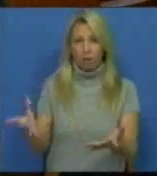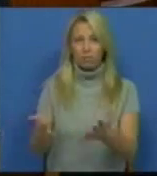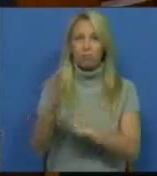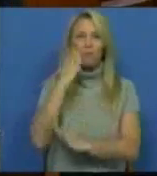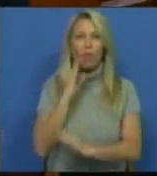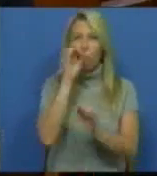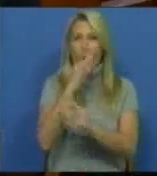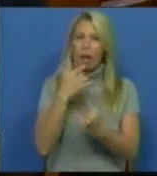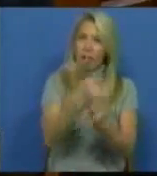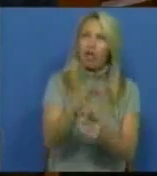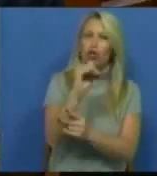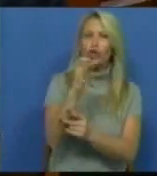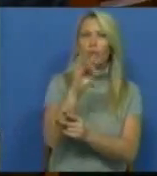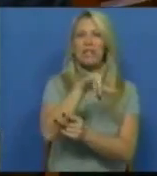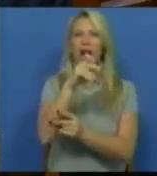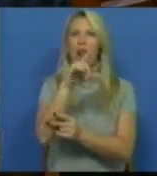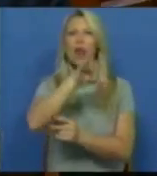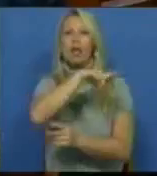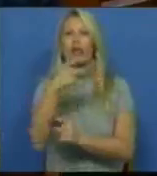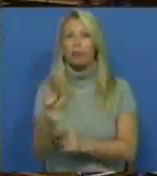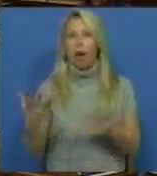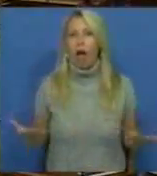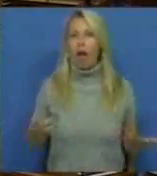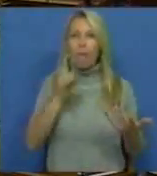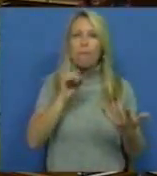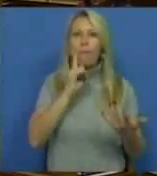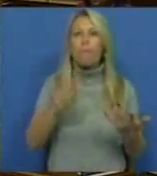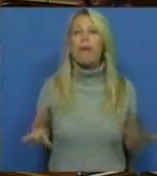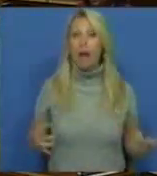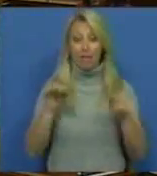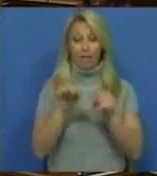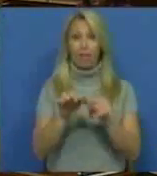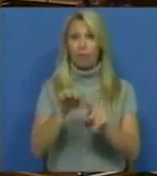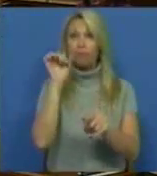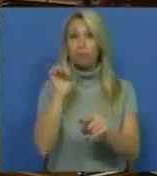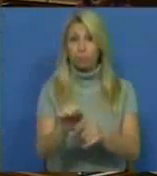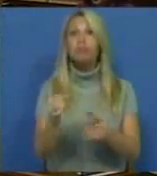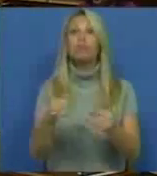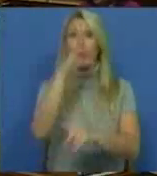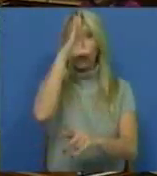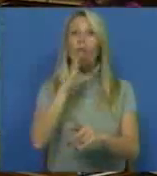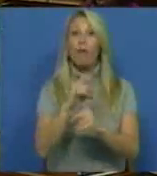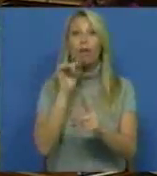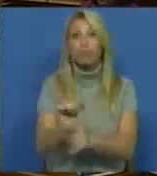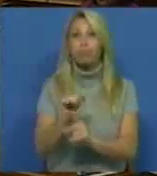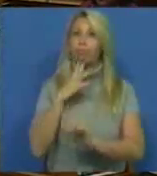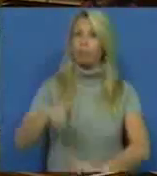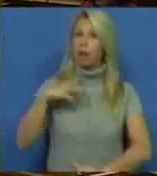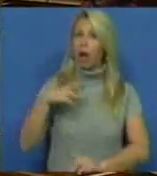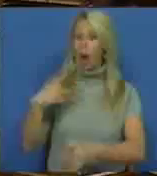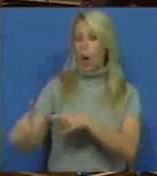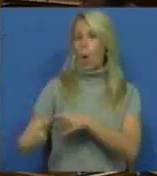pode dizer socialista. Este é um orçamento de capitulação do Partido Socialista e de desforra do